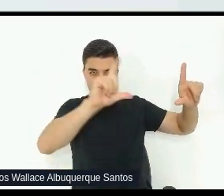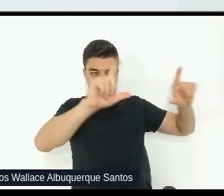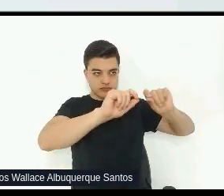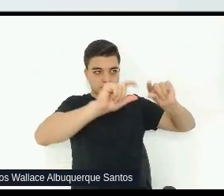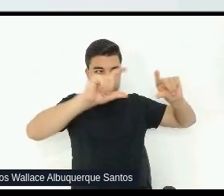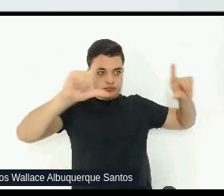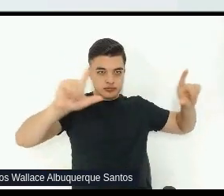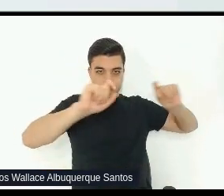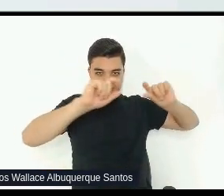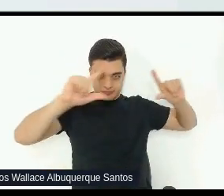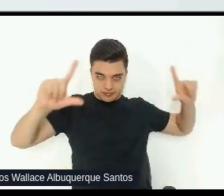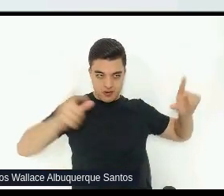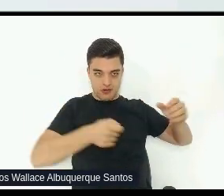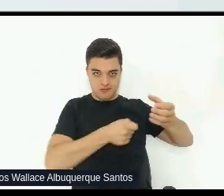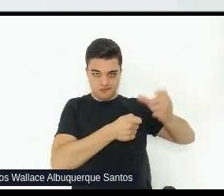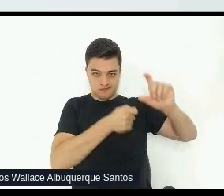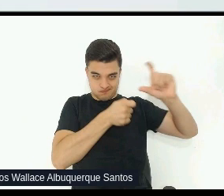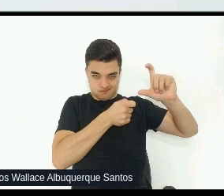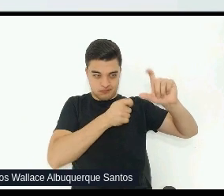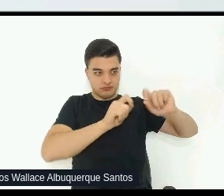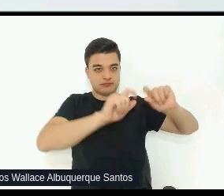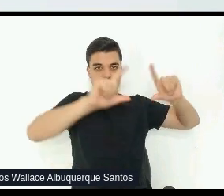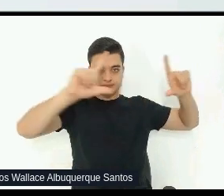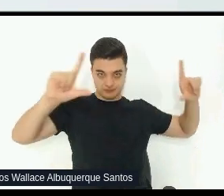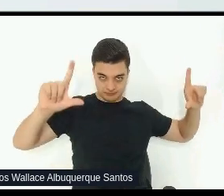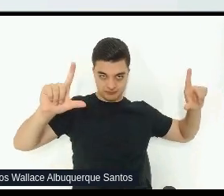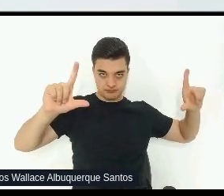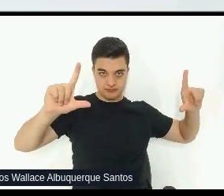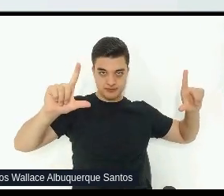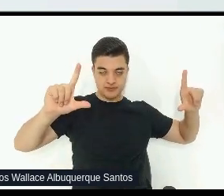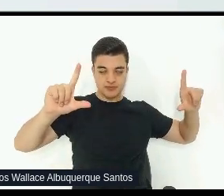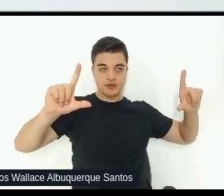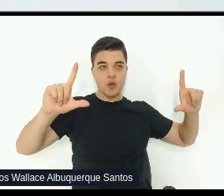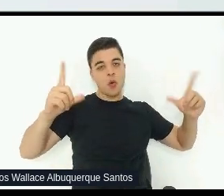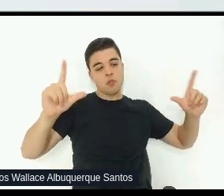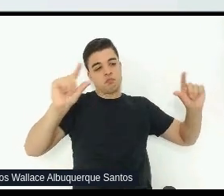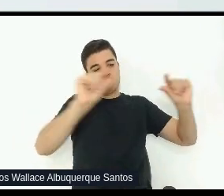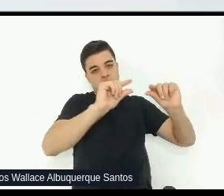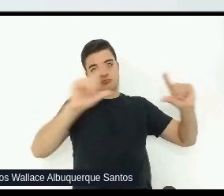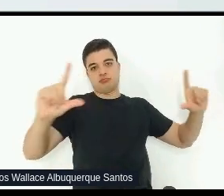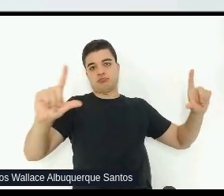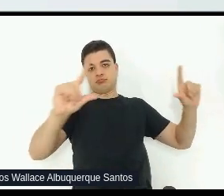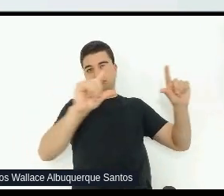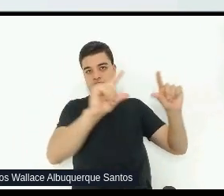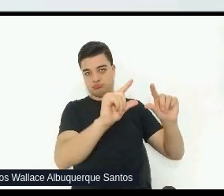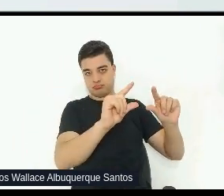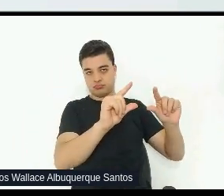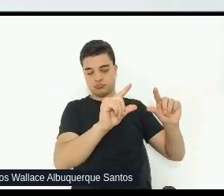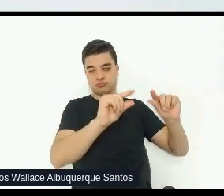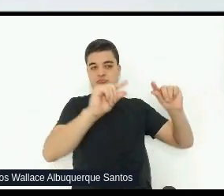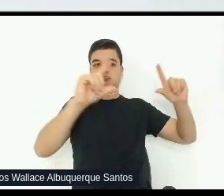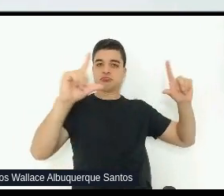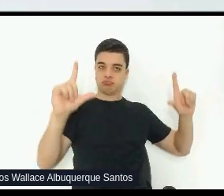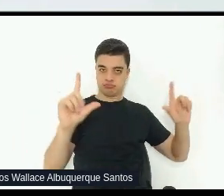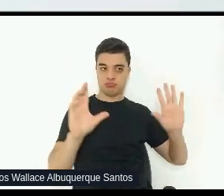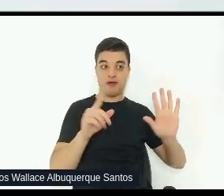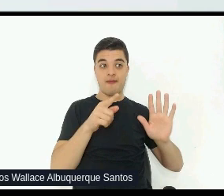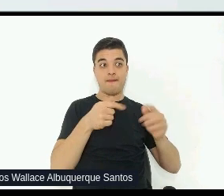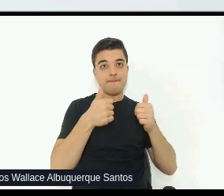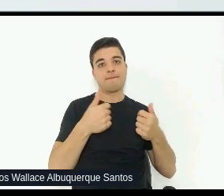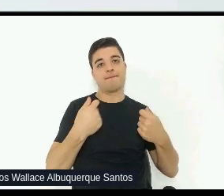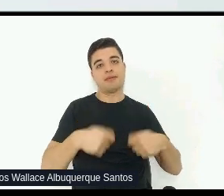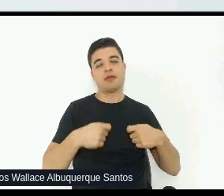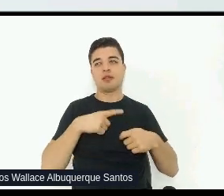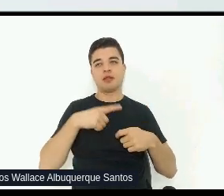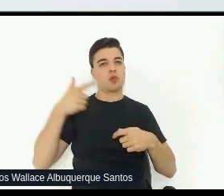se encaixe responsivamente, mas não para ficar menor, igual normalmente é no celular, mas para a gente ampliar, né? A gente teve uma palestrante que falou